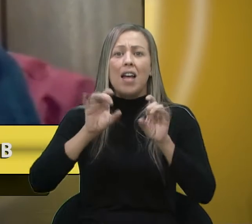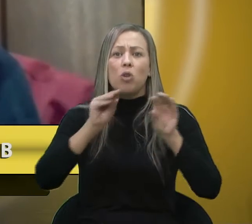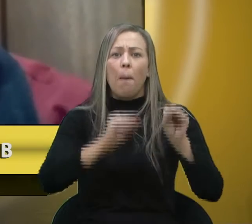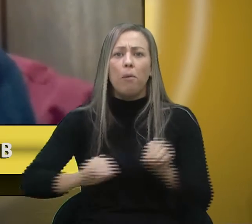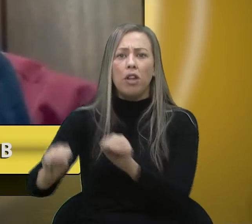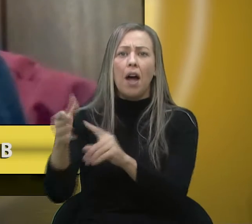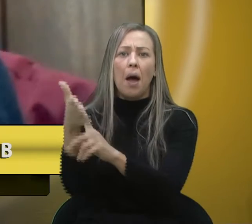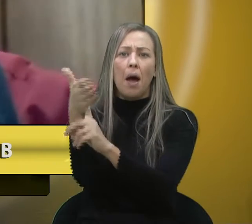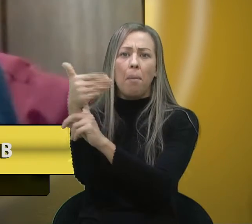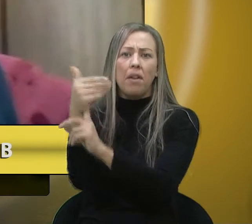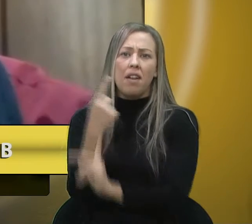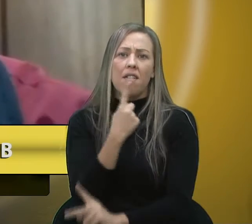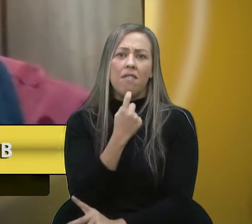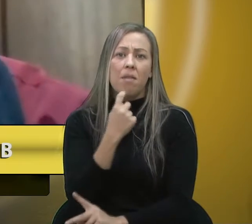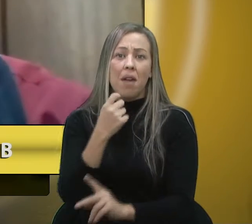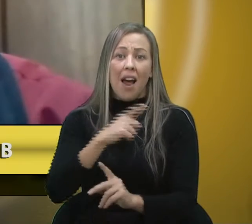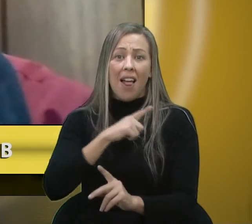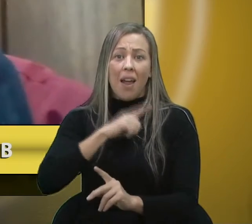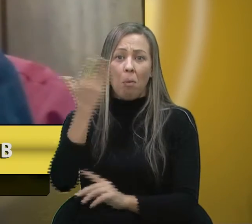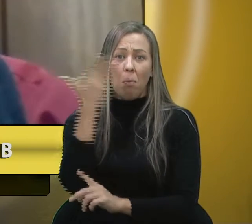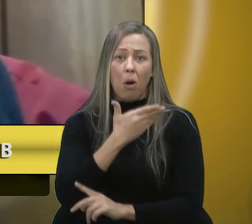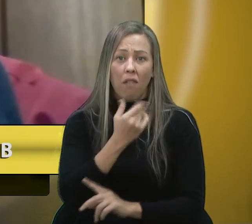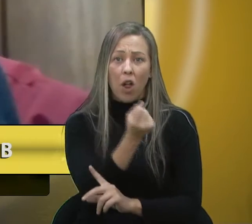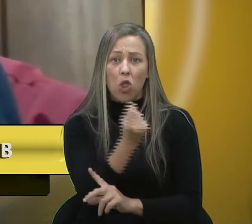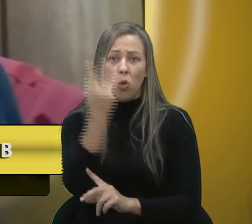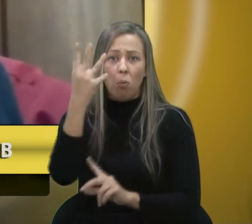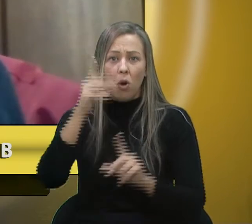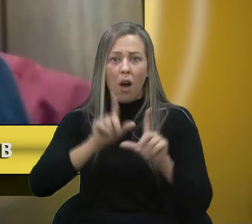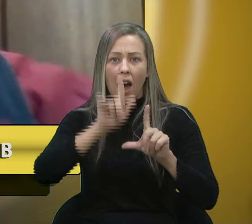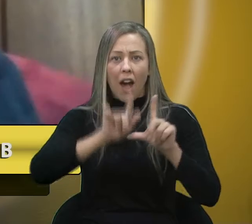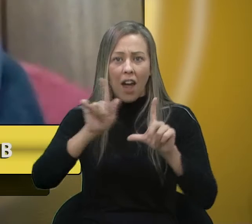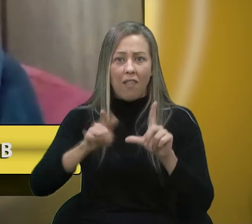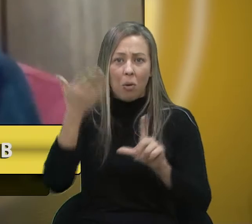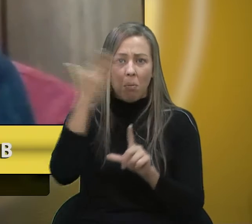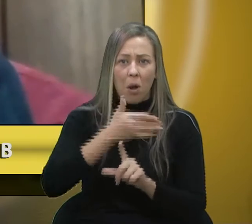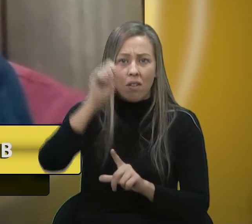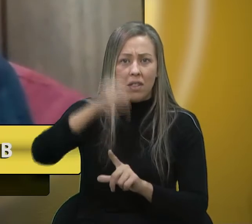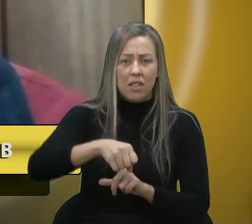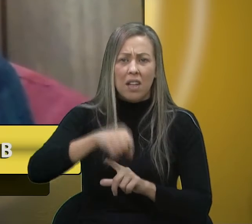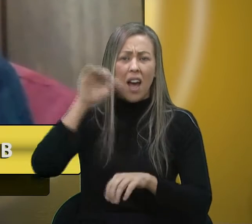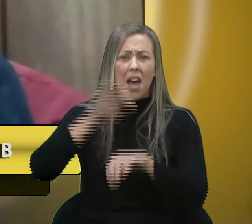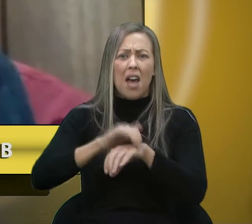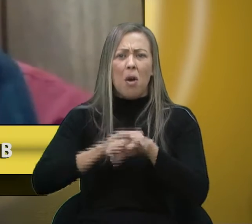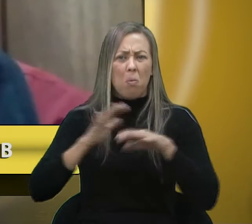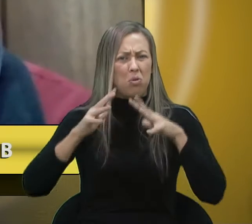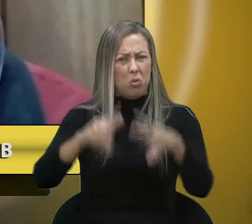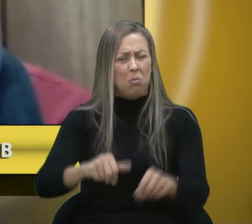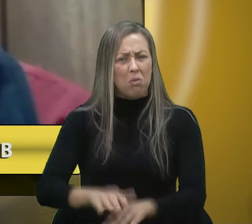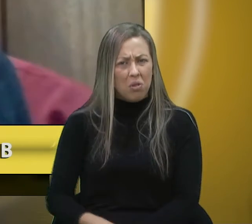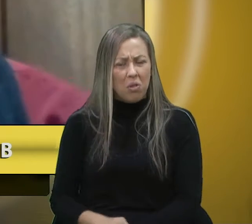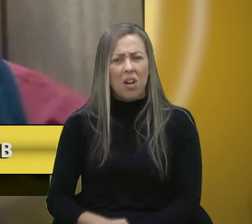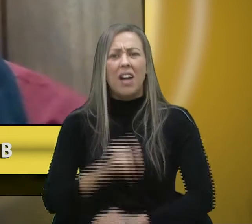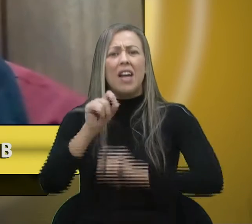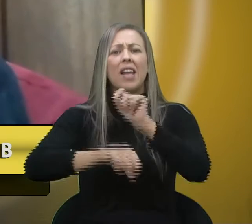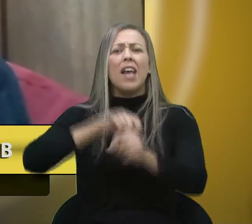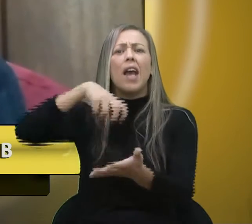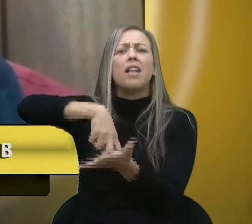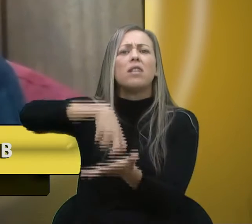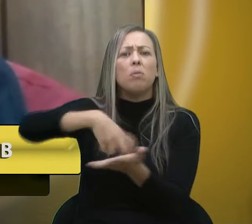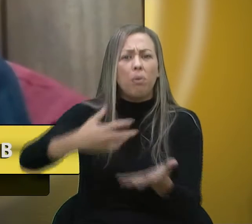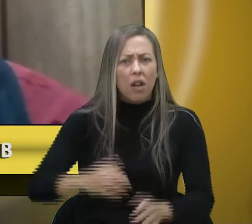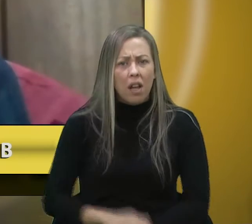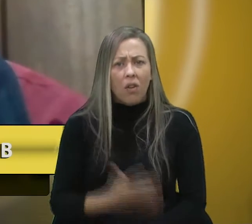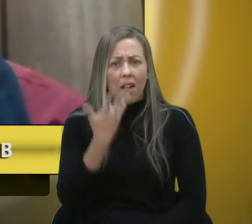os números apresentam, estaria tudo resolvido. Então é todo mundo culpado. E quem é que está sendo penalizado?